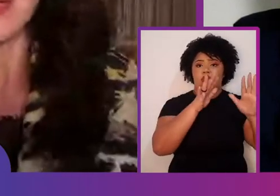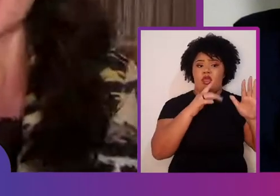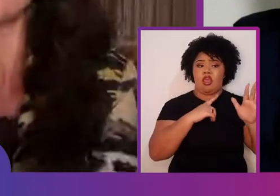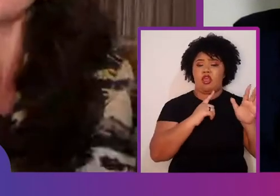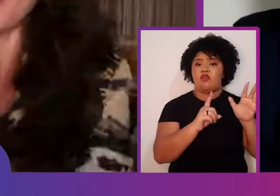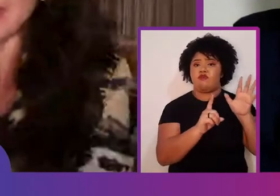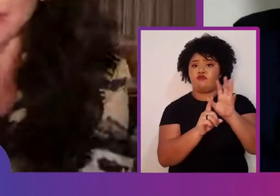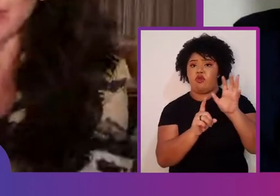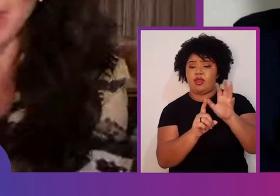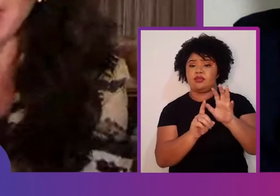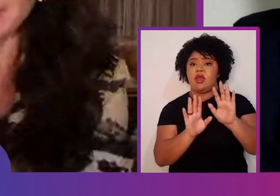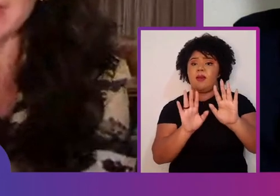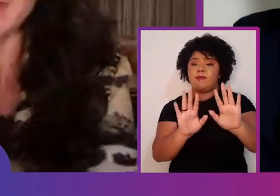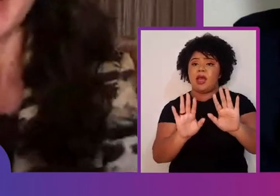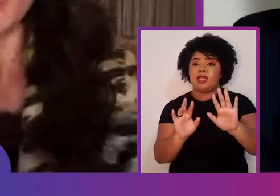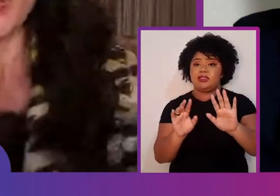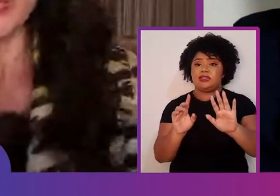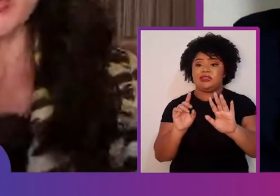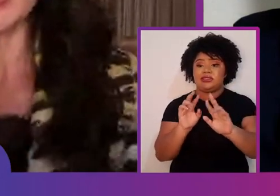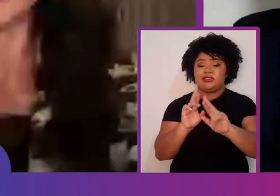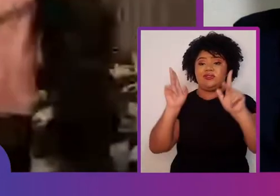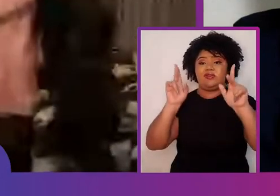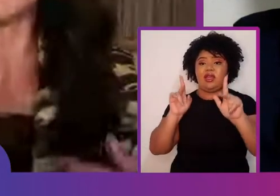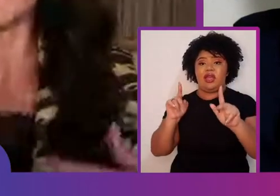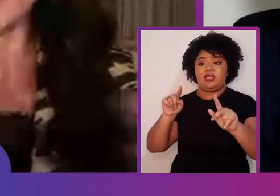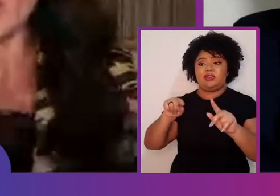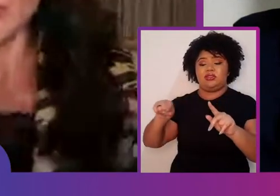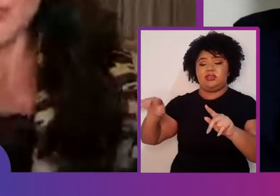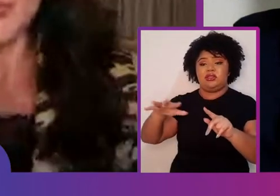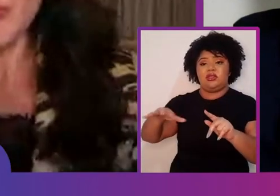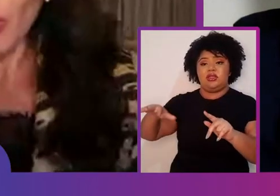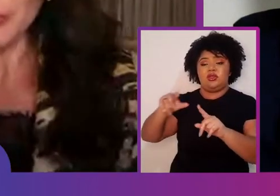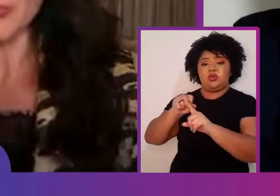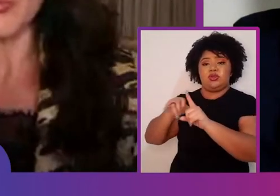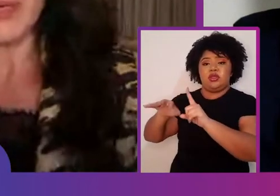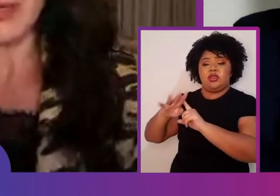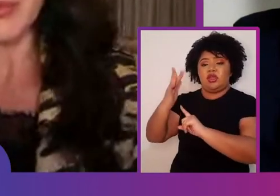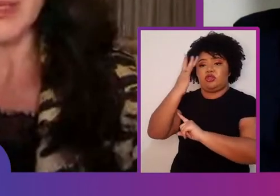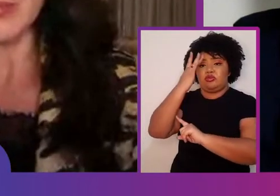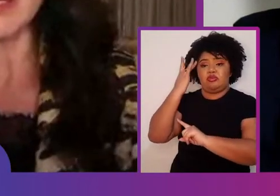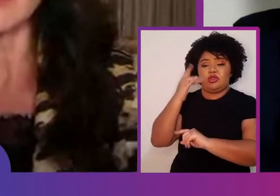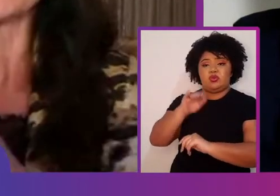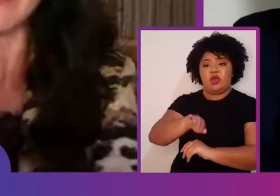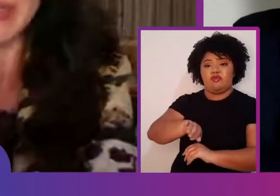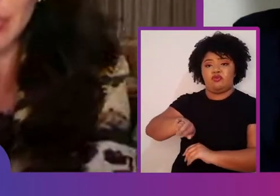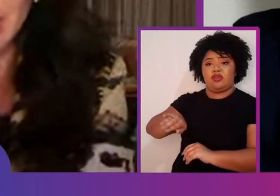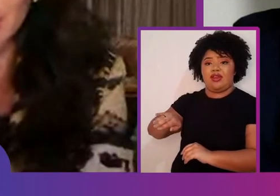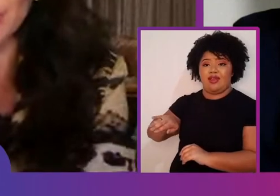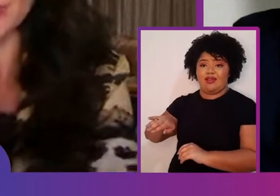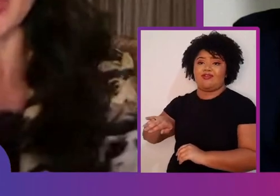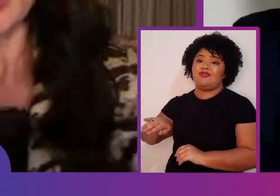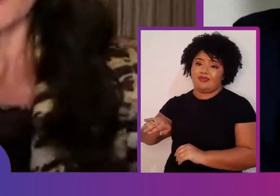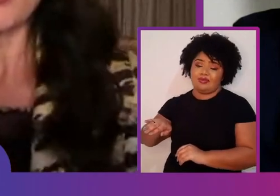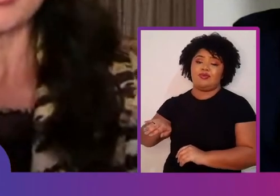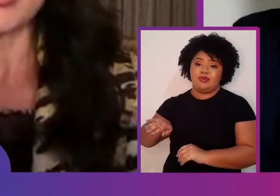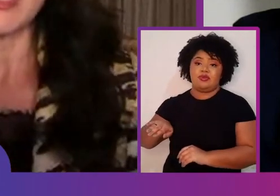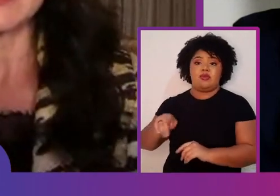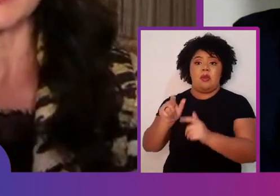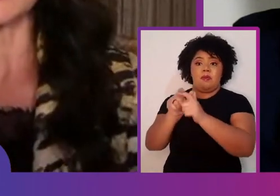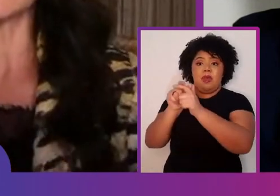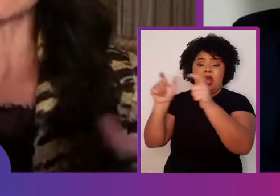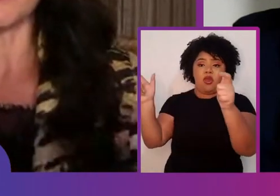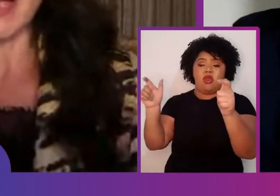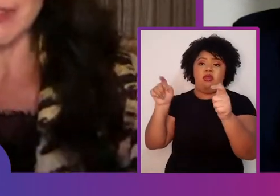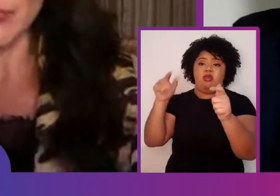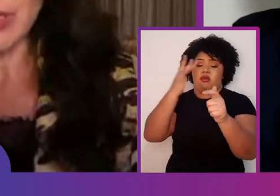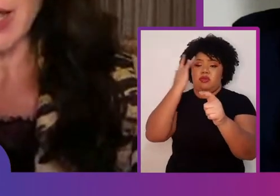maneira especial os mais vulneráveis, onde o maior número de mortos pela pandemia é de negros, onde